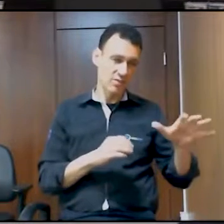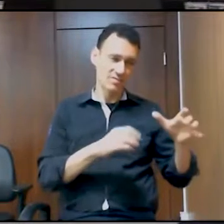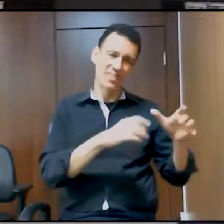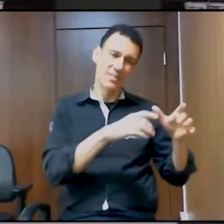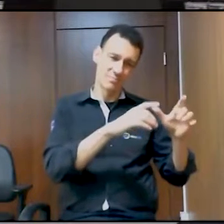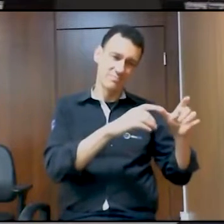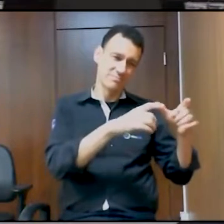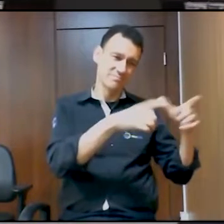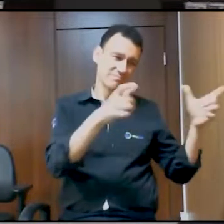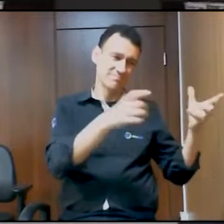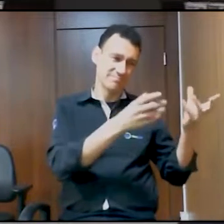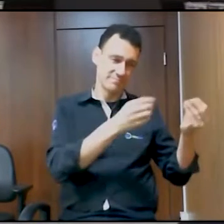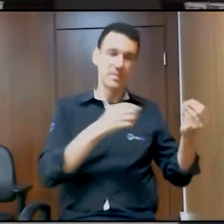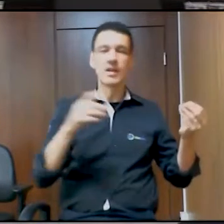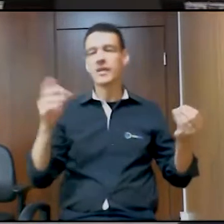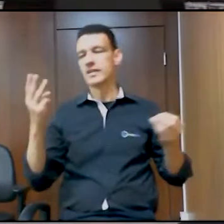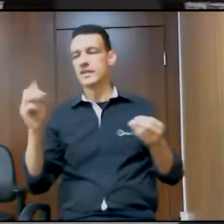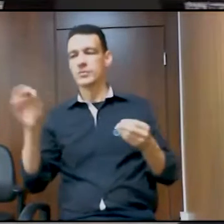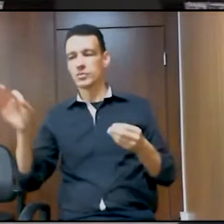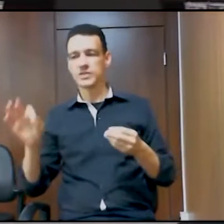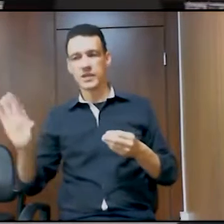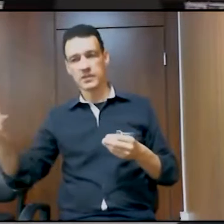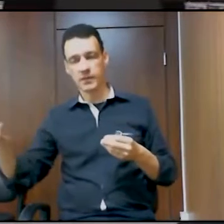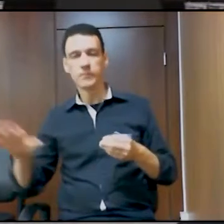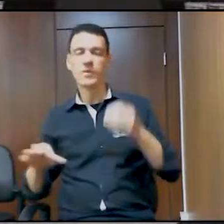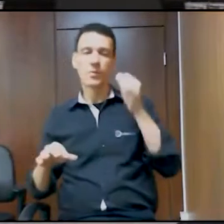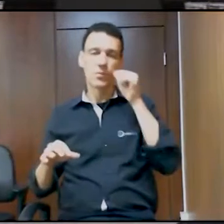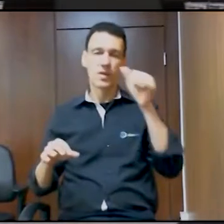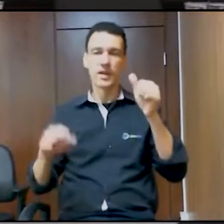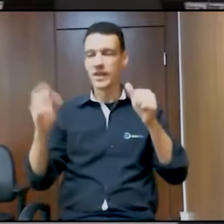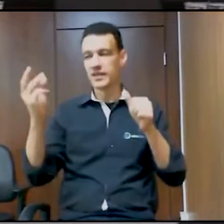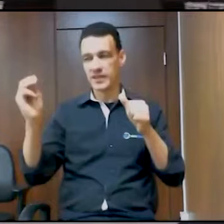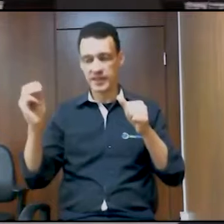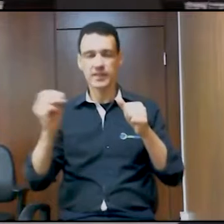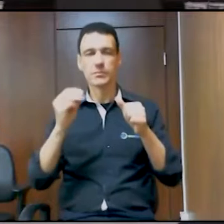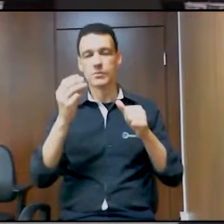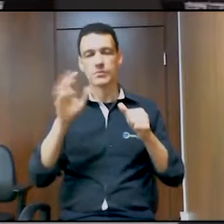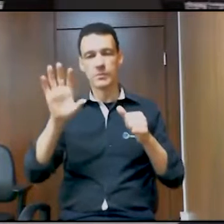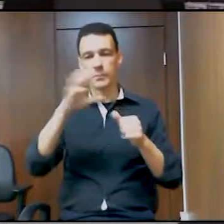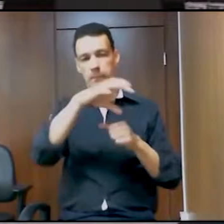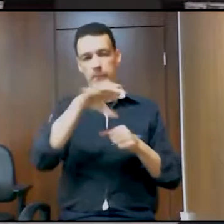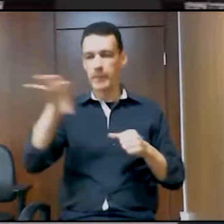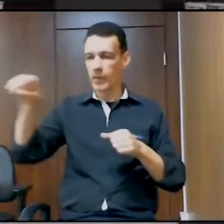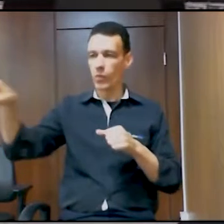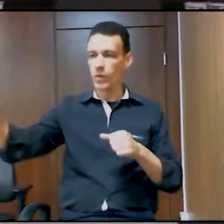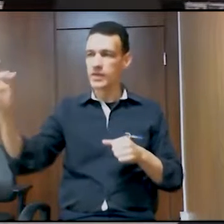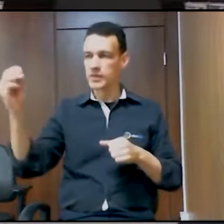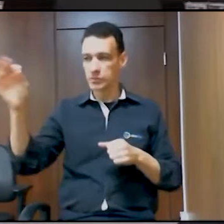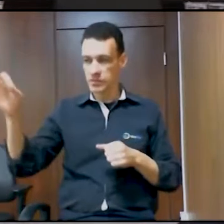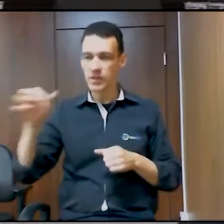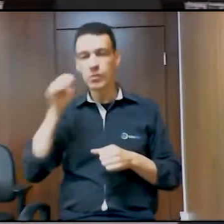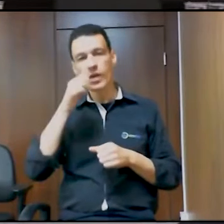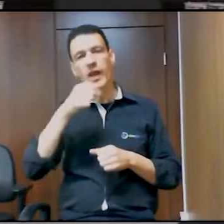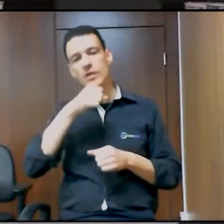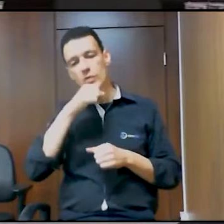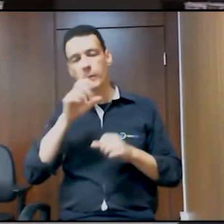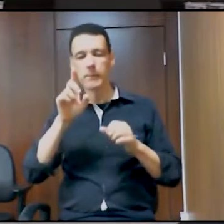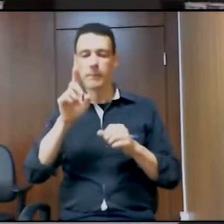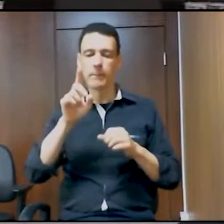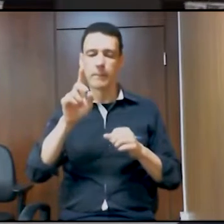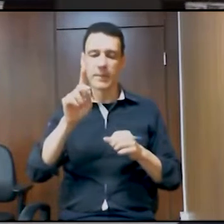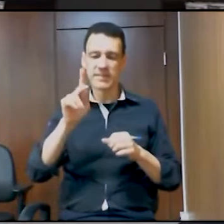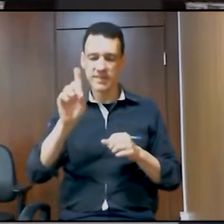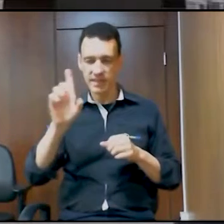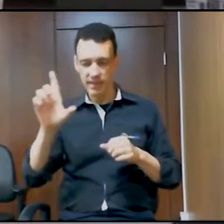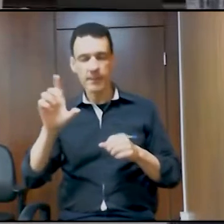unidades, mulheres levaram 30%, idosos e PCDs levaram 30%, e o resto sumiu.